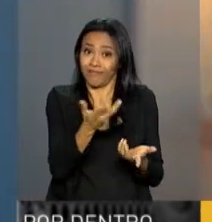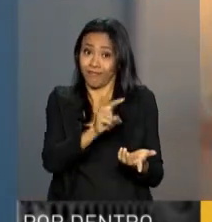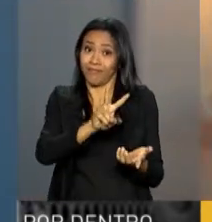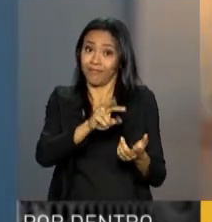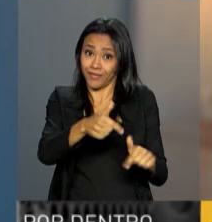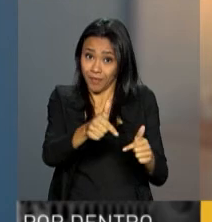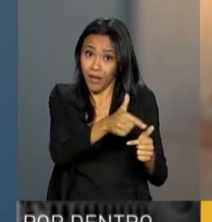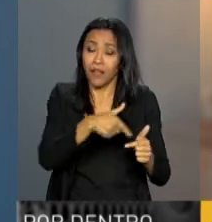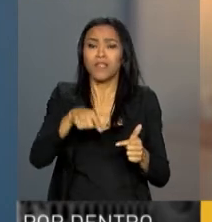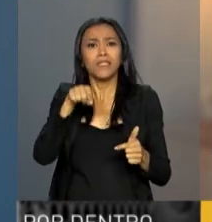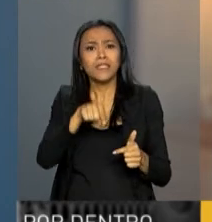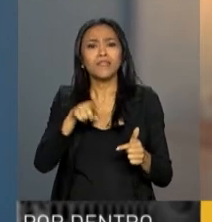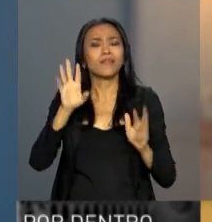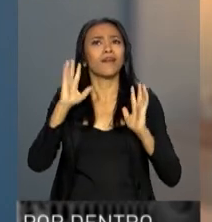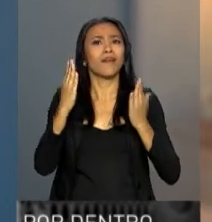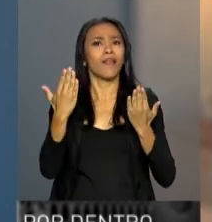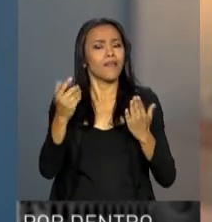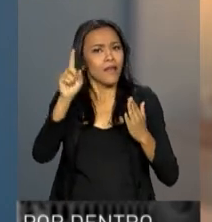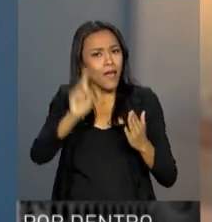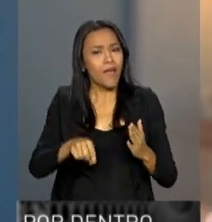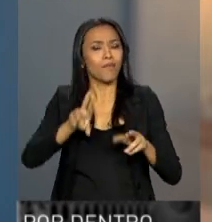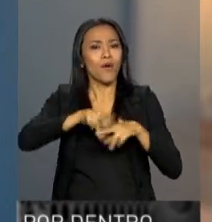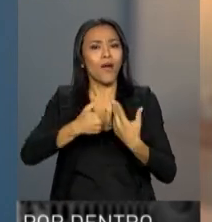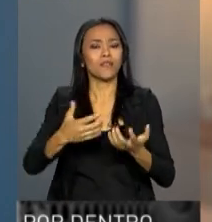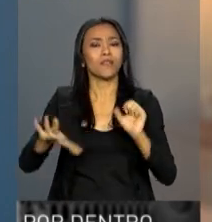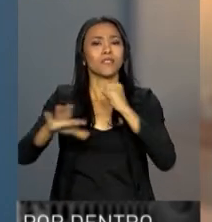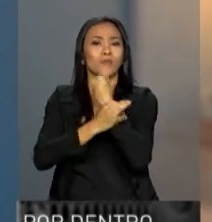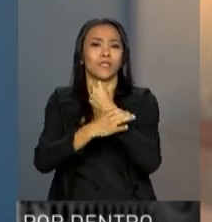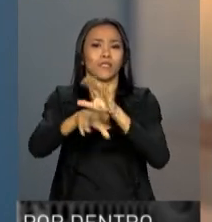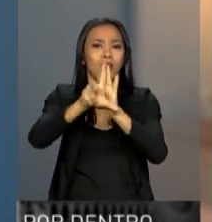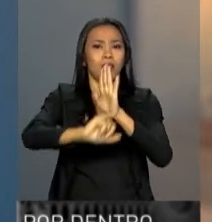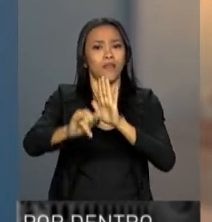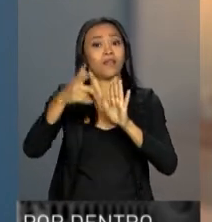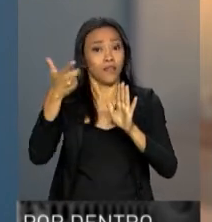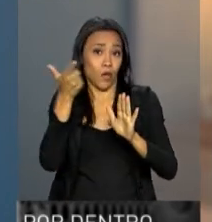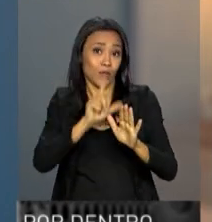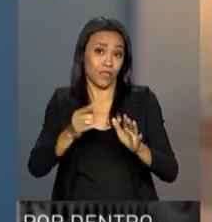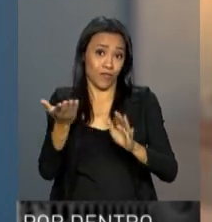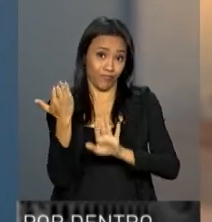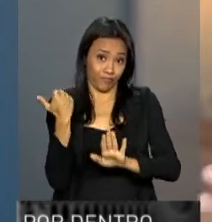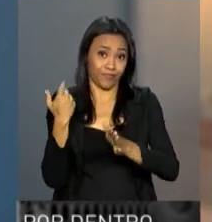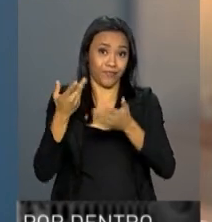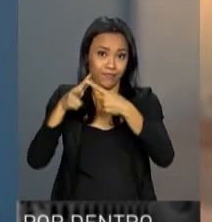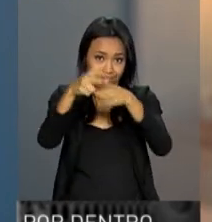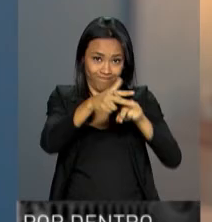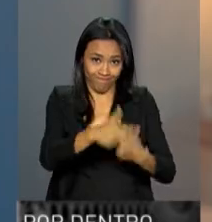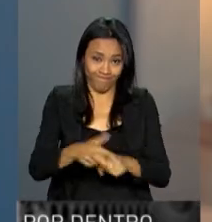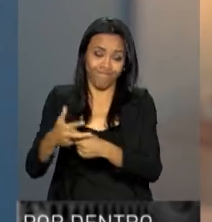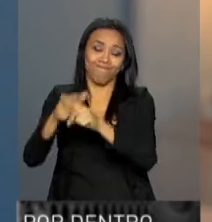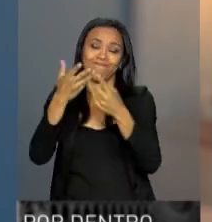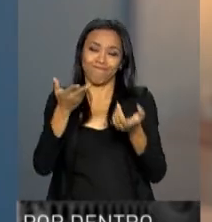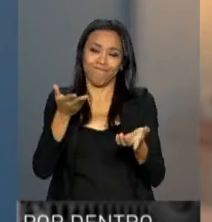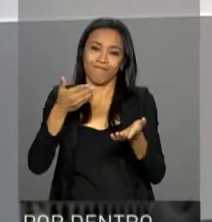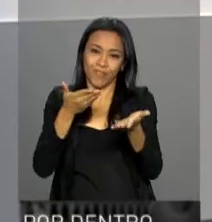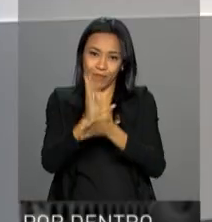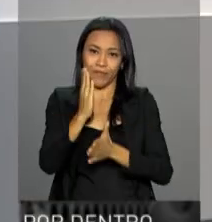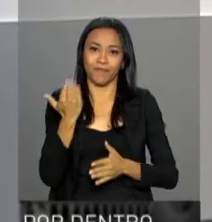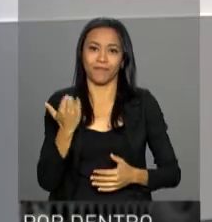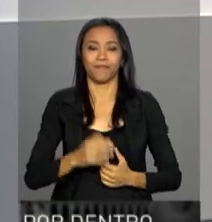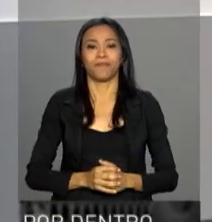graças à segurança jurídica que a modernização da legislação trabalhista sinaliza para o mercado